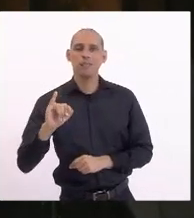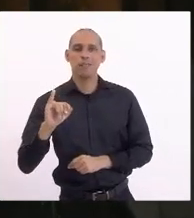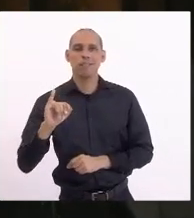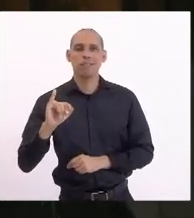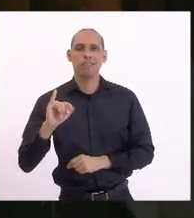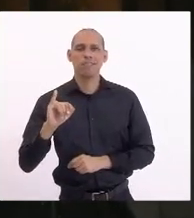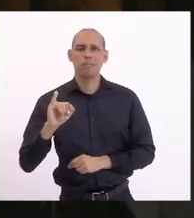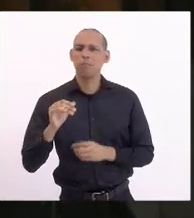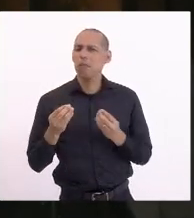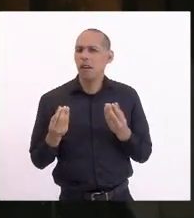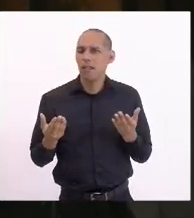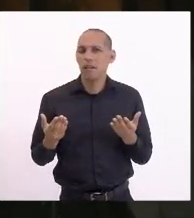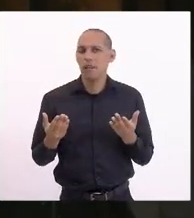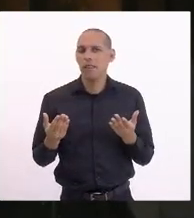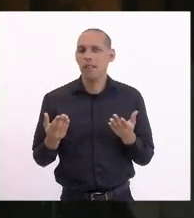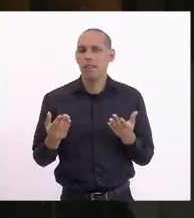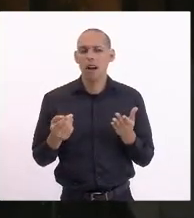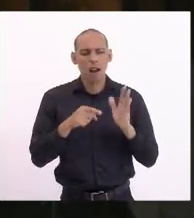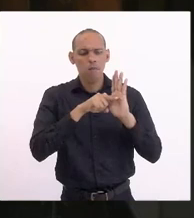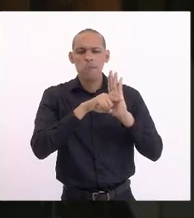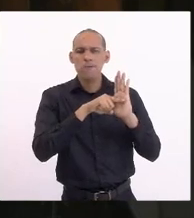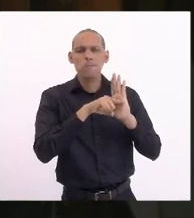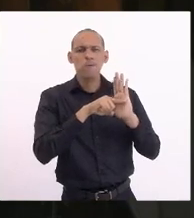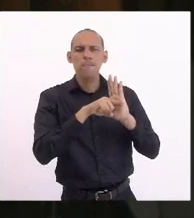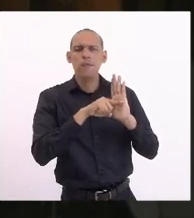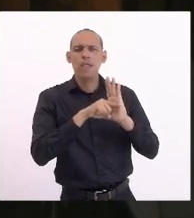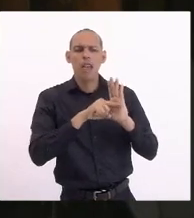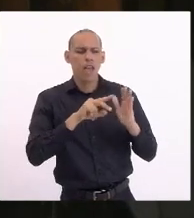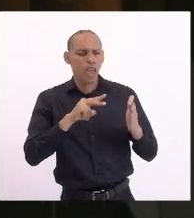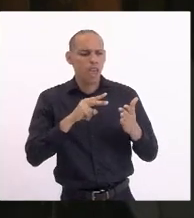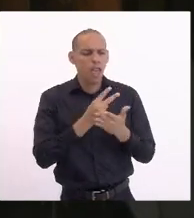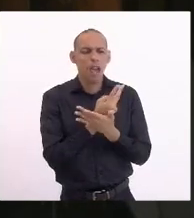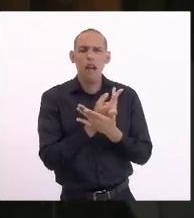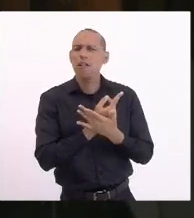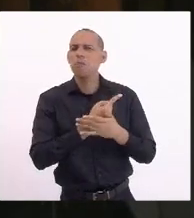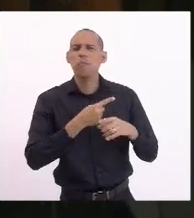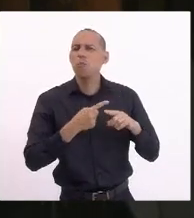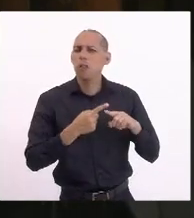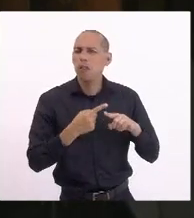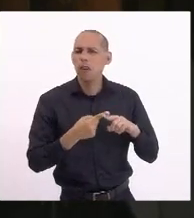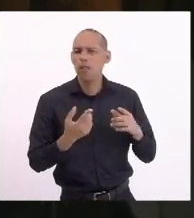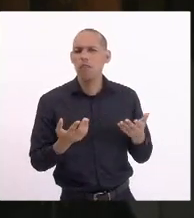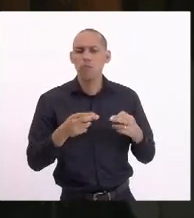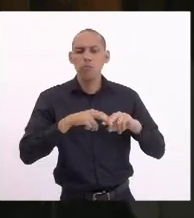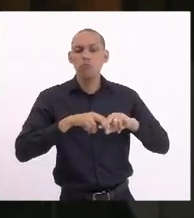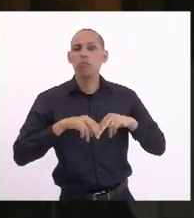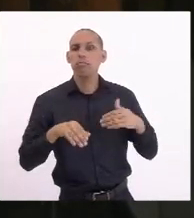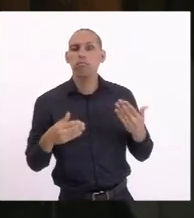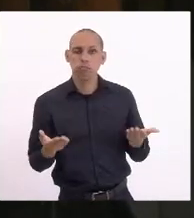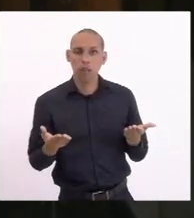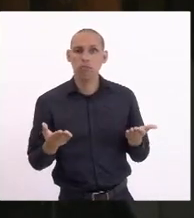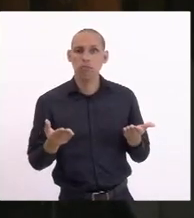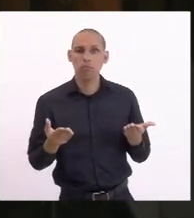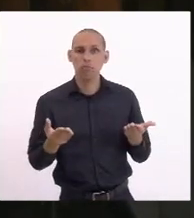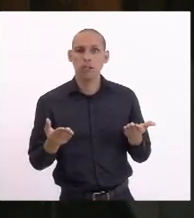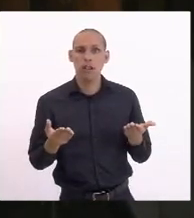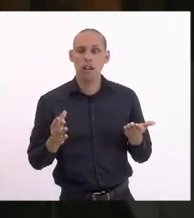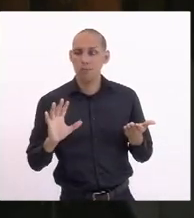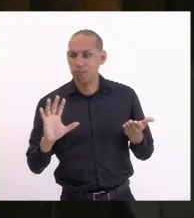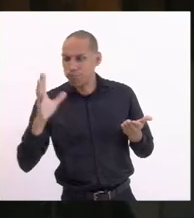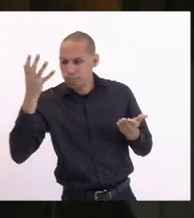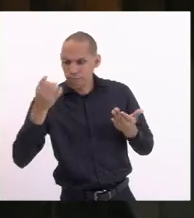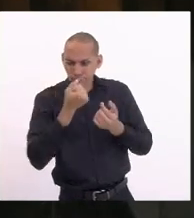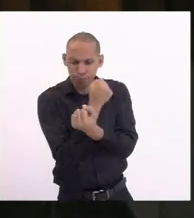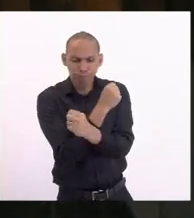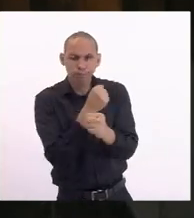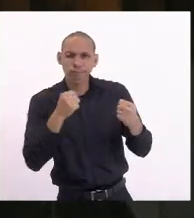para apurar as causas que levaram a tragédia até essa dimensão,